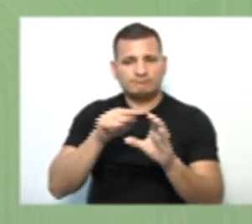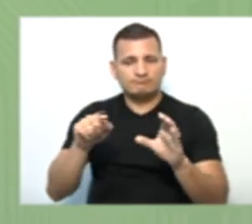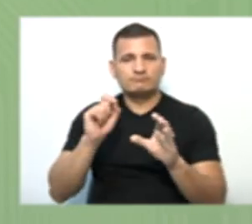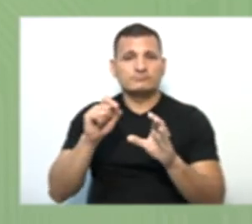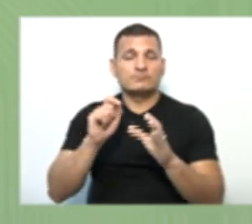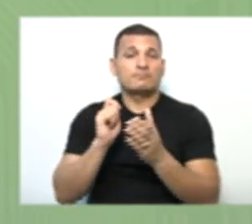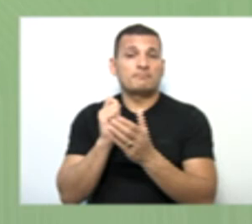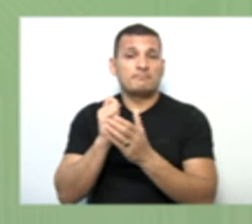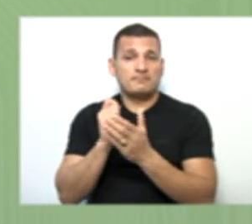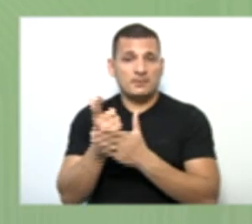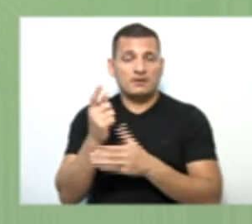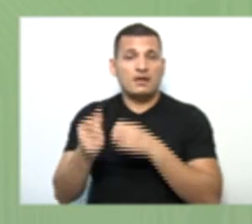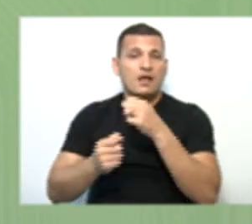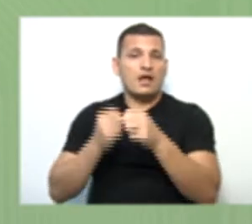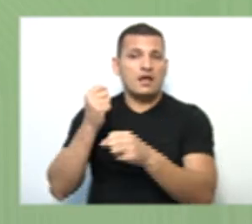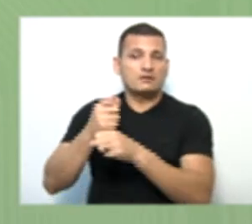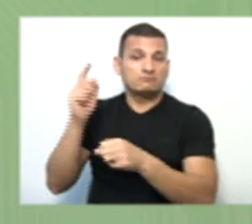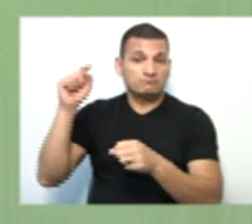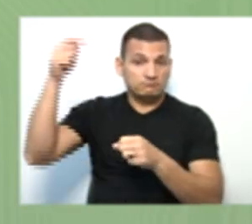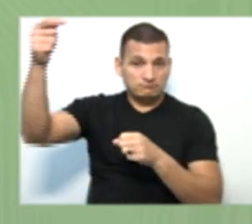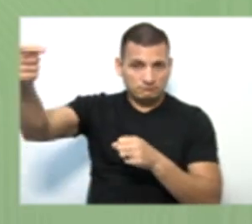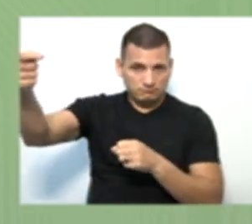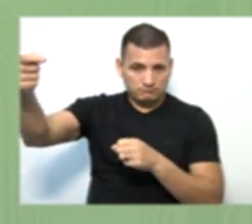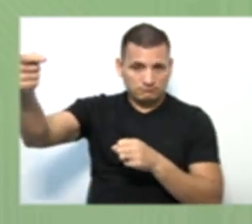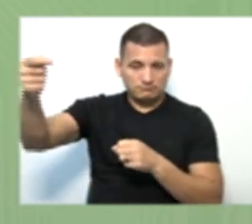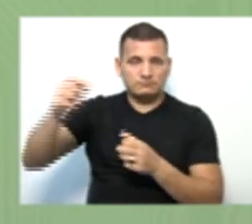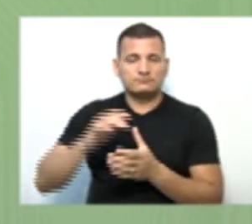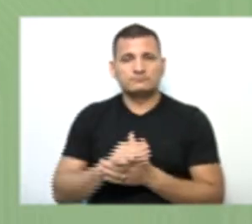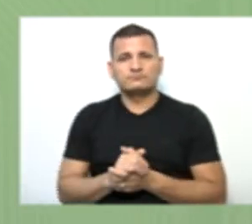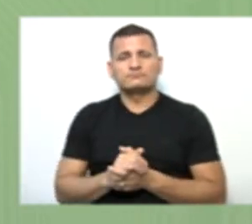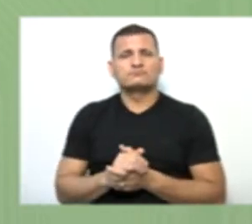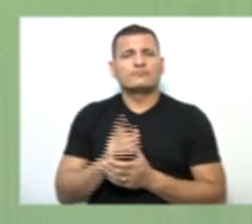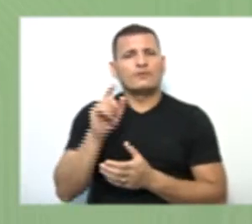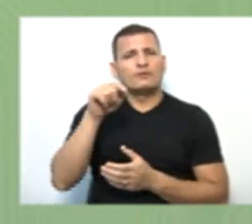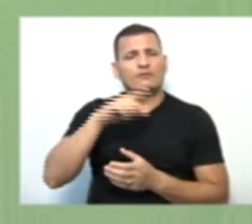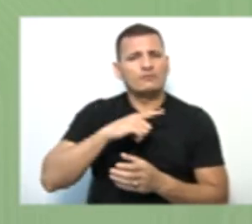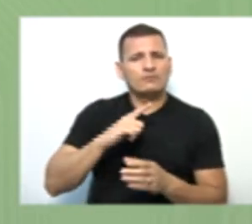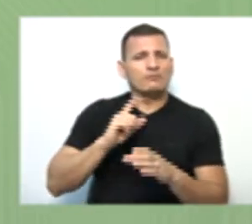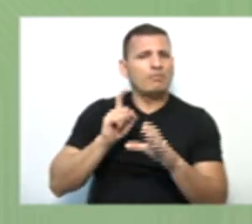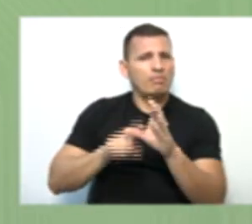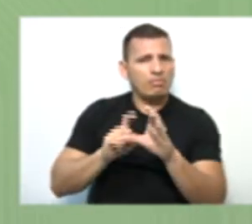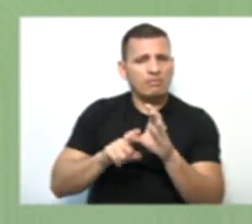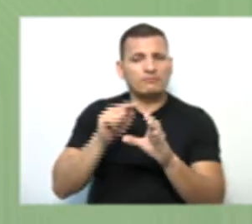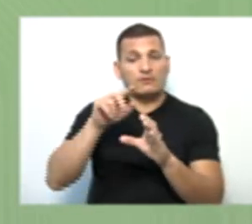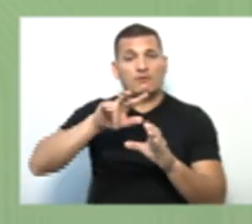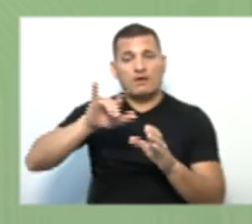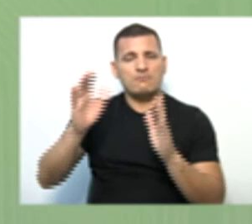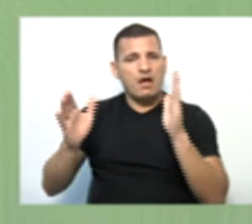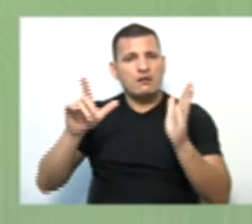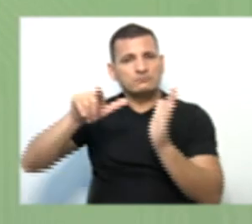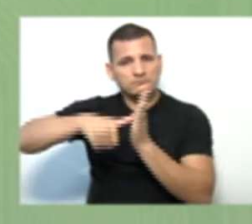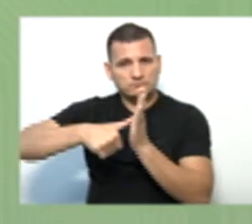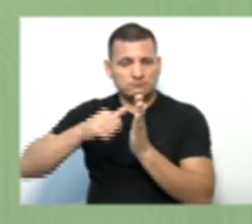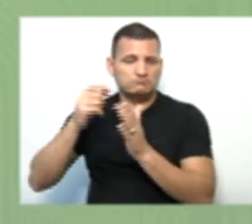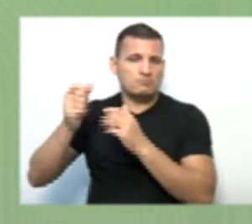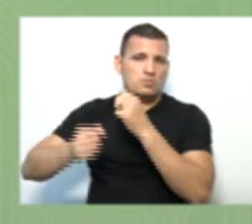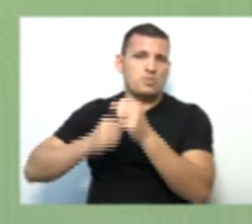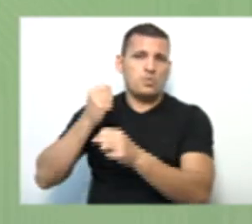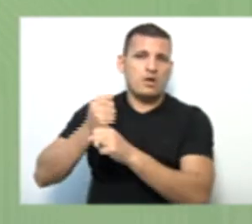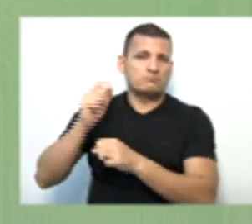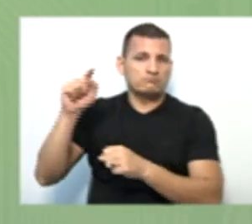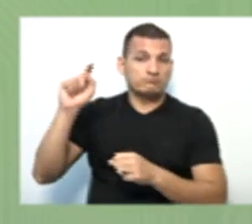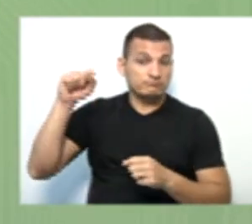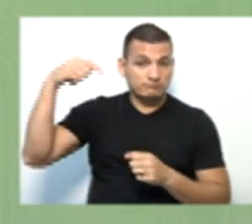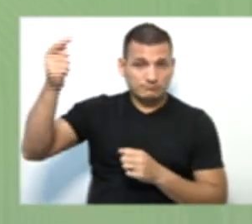após o exercício social seguinte, ou seja, aquelas dívidas que vão vencer lá no ano, se nós formos